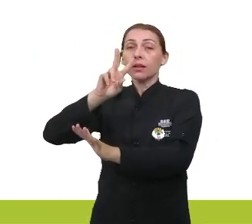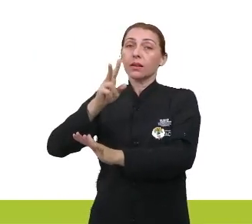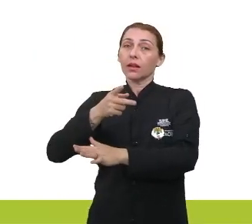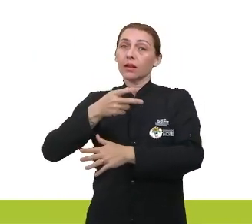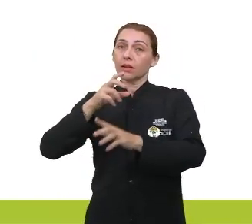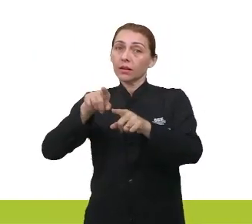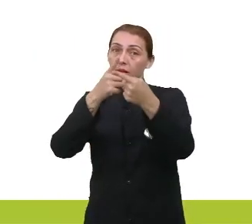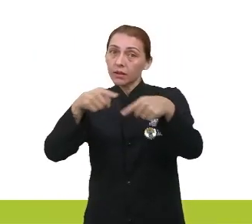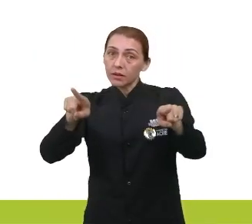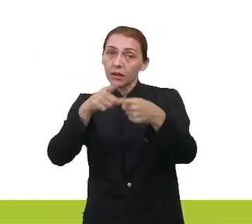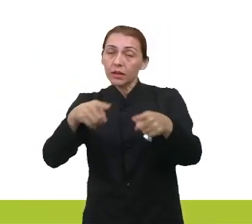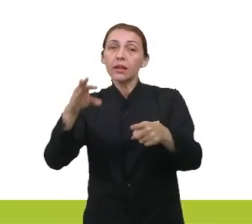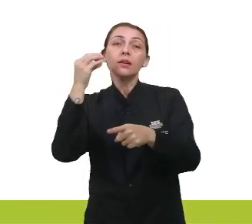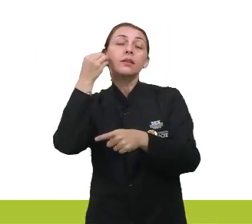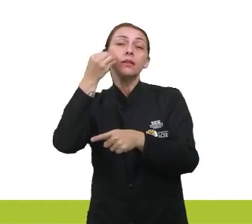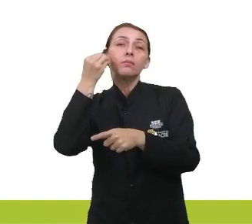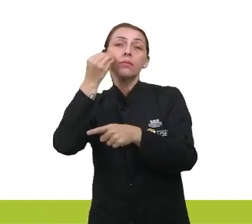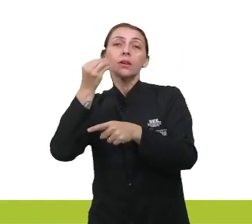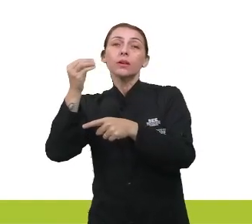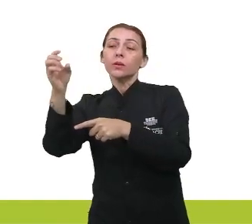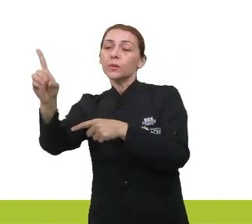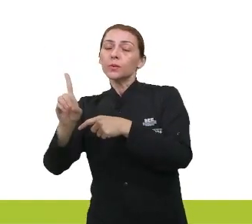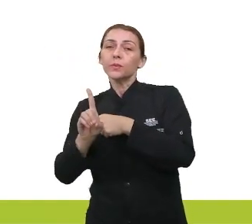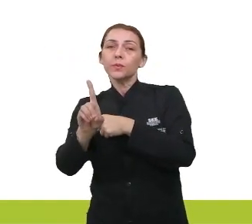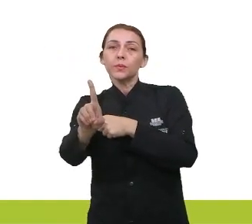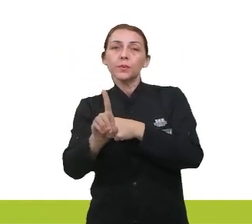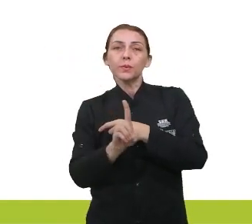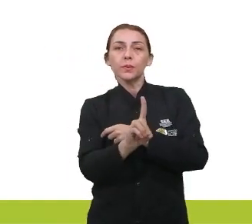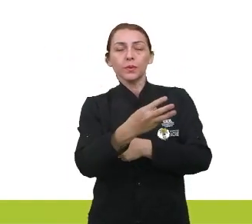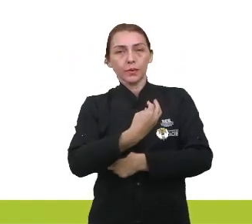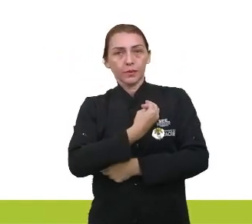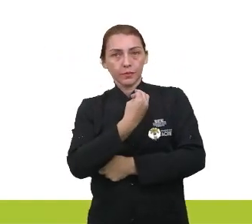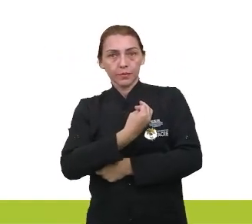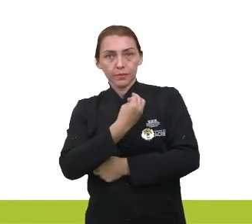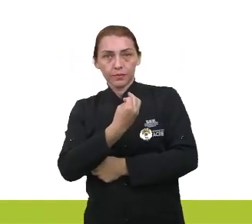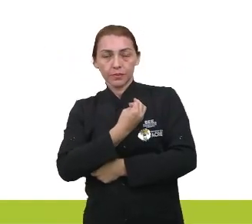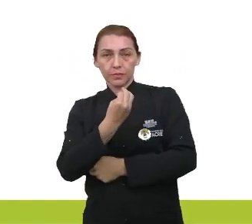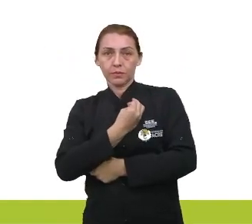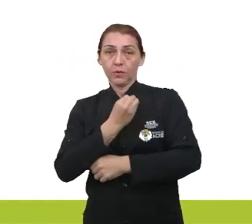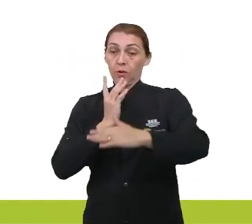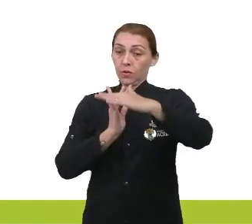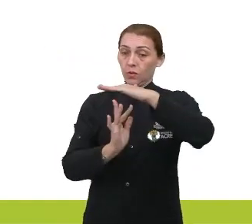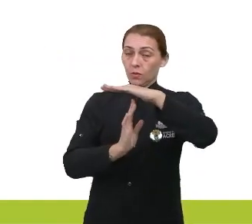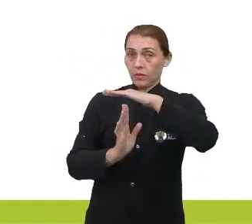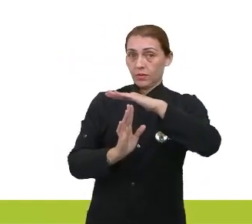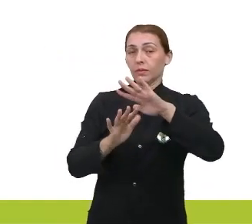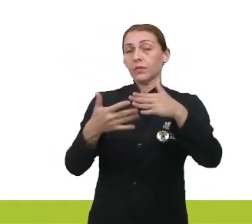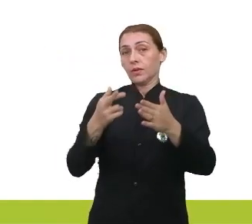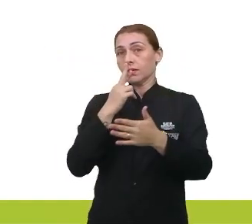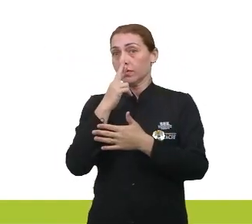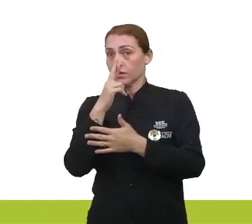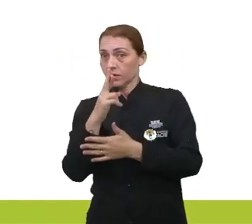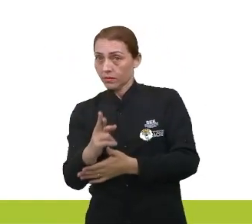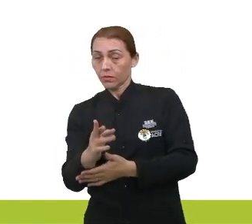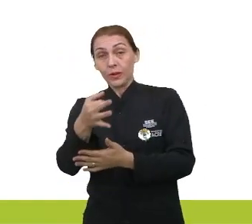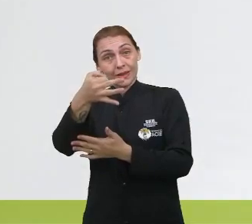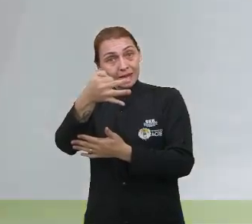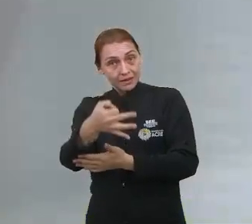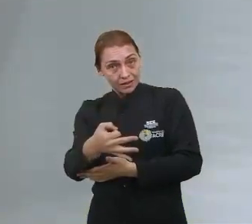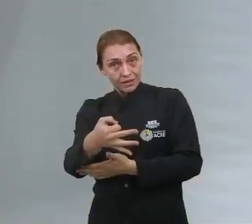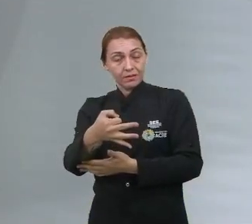a experiência de deslocamento vivenciada por um migrante. Essa é a resposta